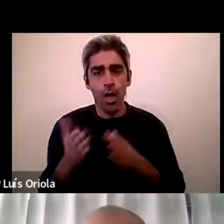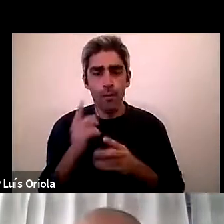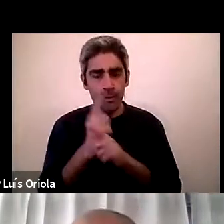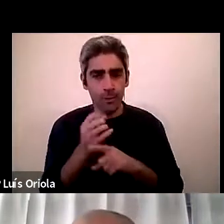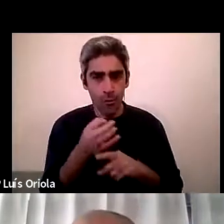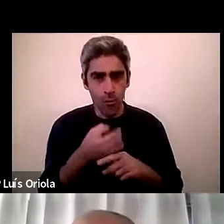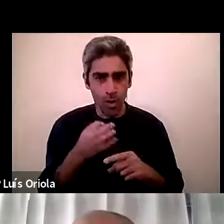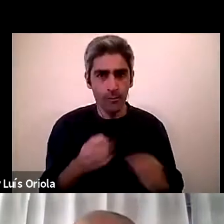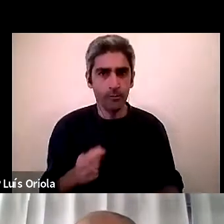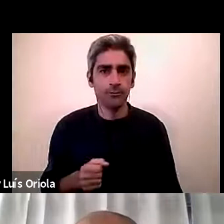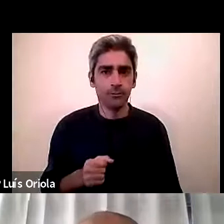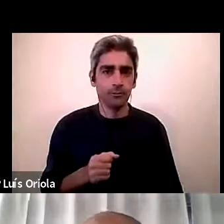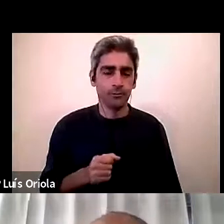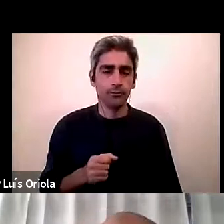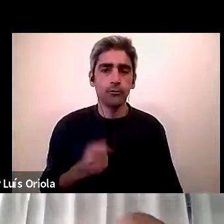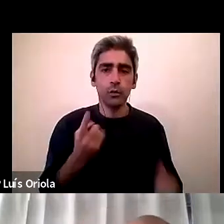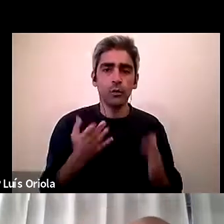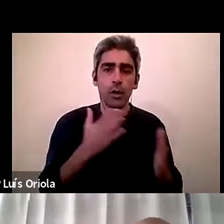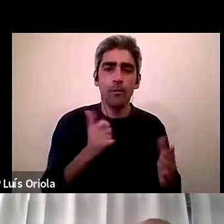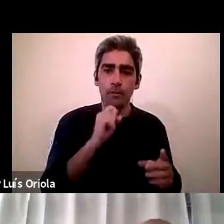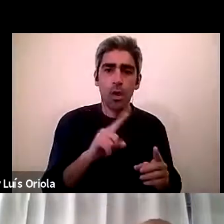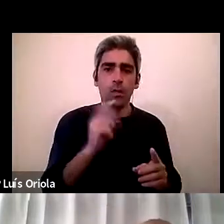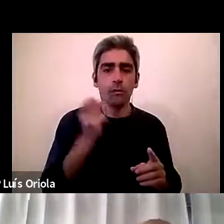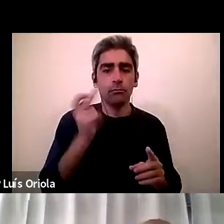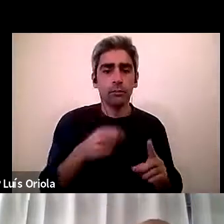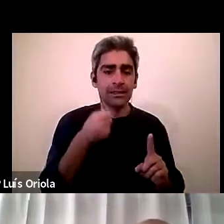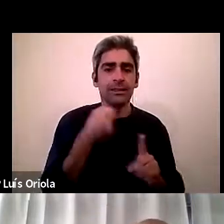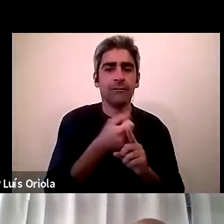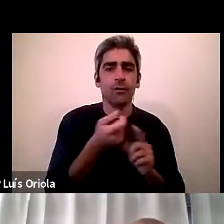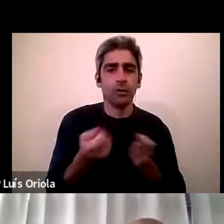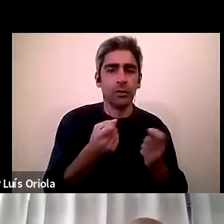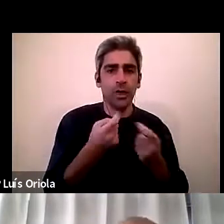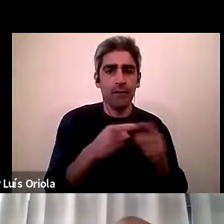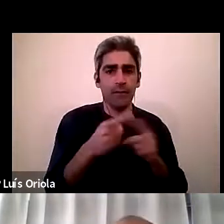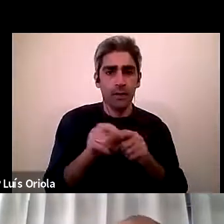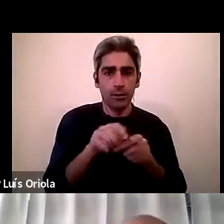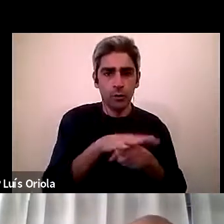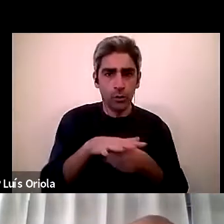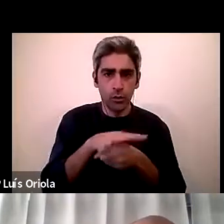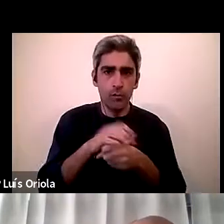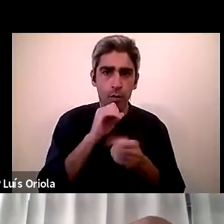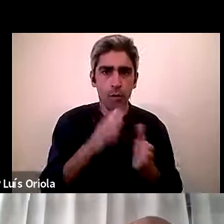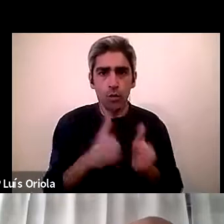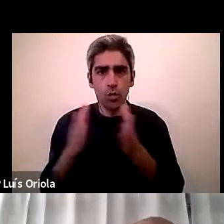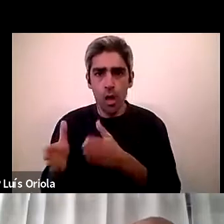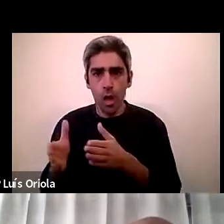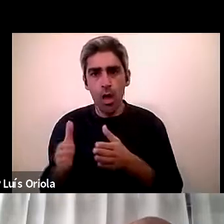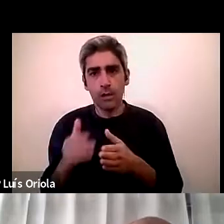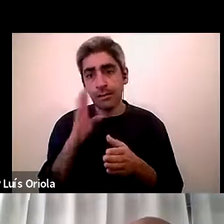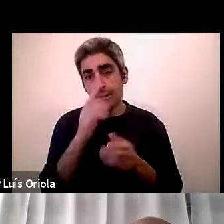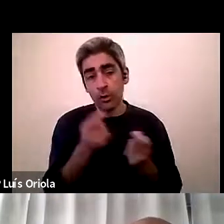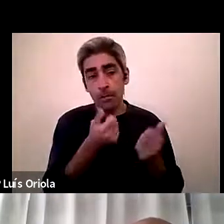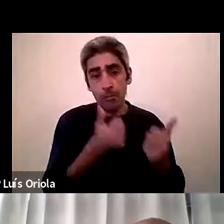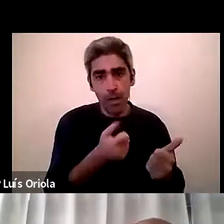moeda. Portanto, aquilo que pode ser a partir de um desafio de gerir as diferentes esferas, pode também ser, se bem geridas,